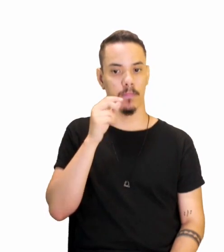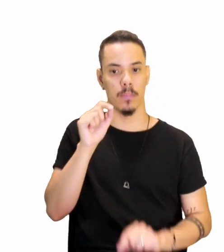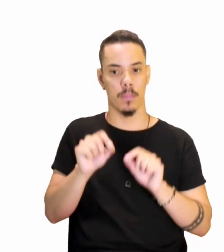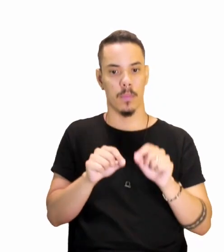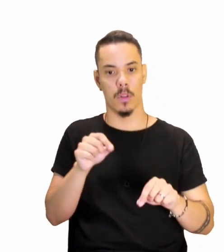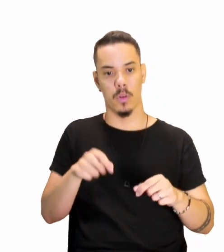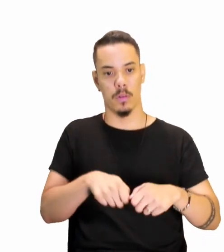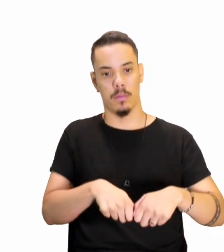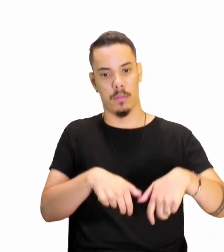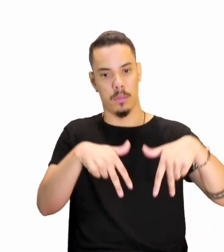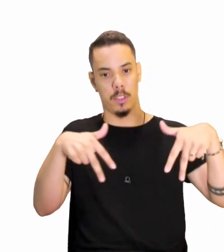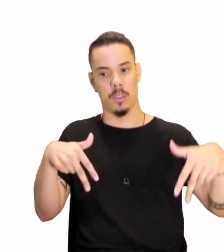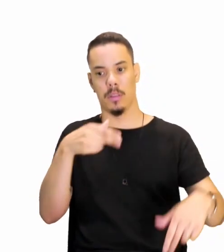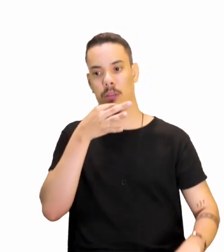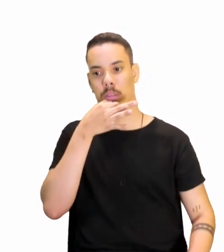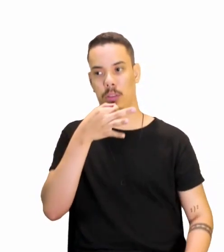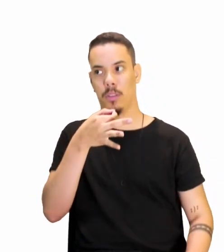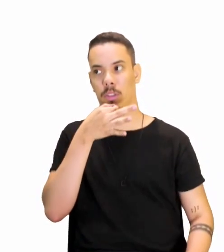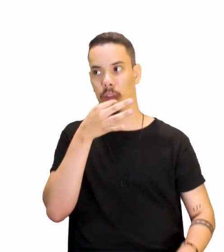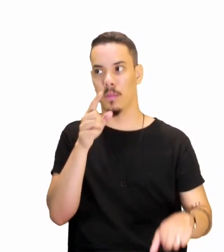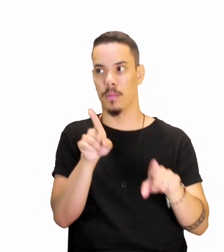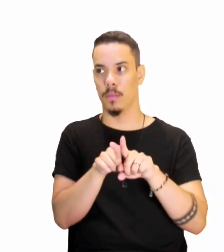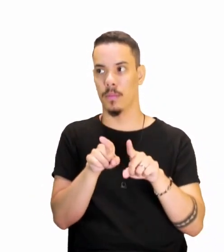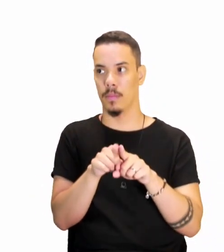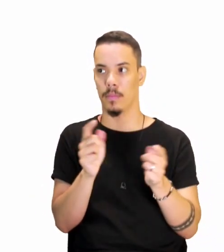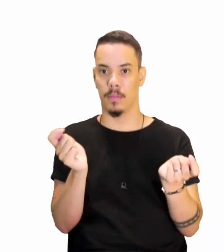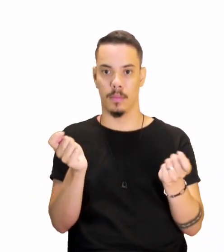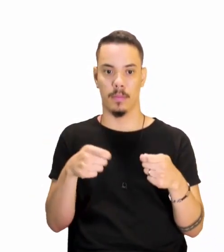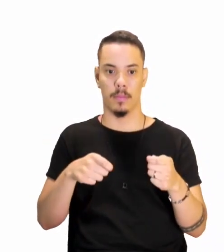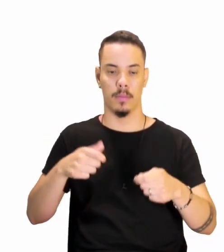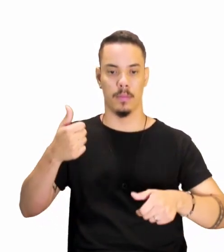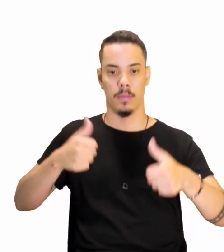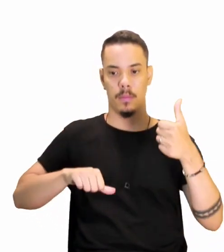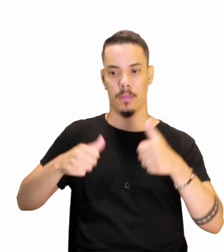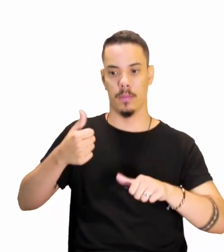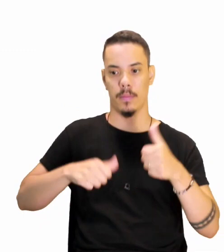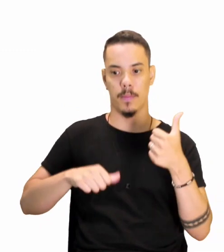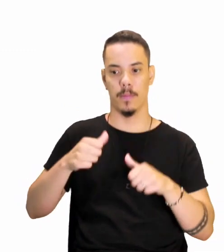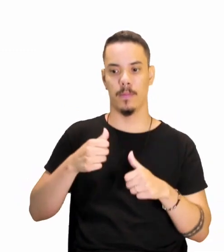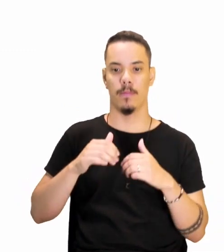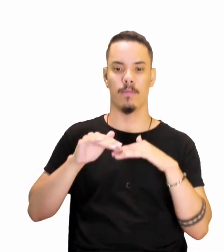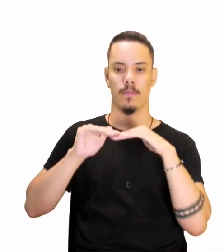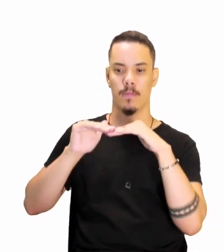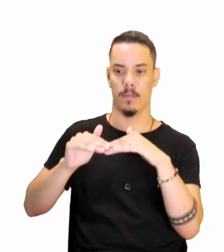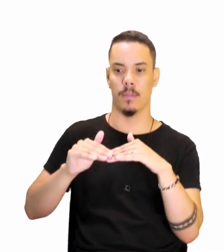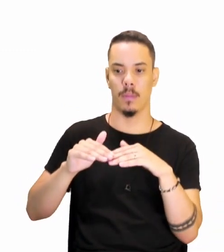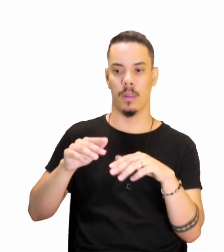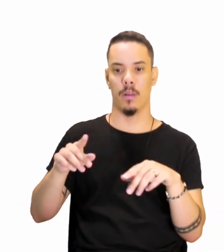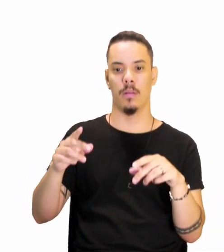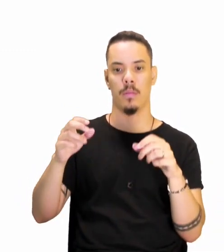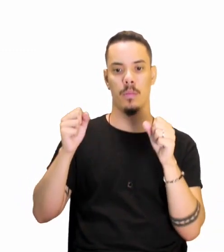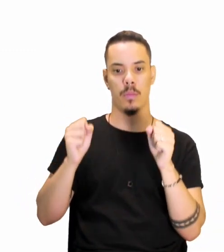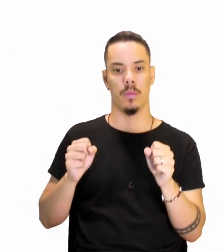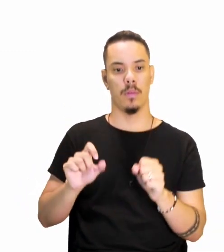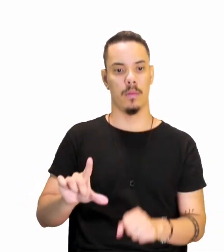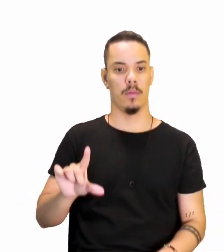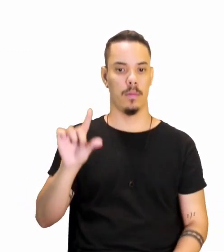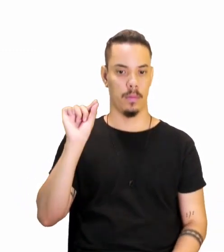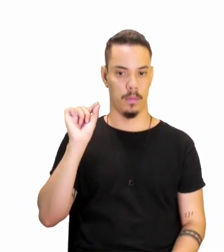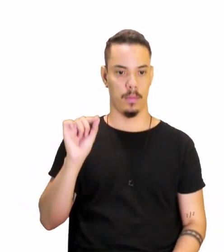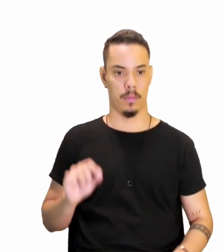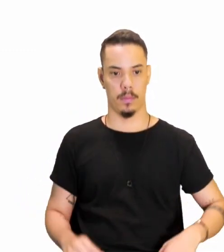distanciamento crítico e a capacidade de avaliar e questionar para poder escolher.